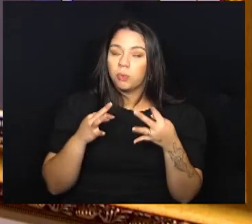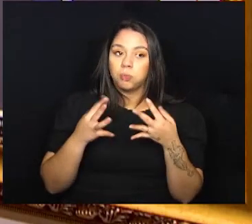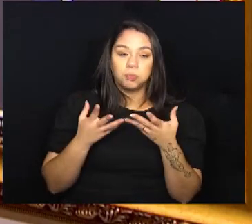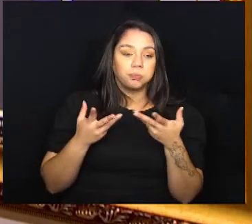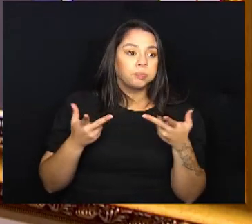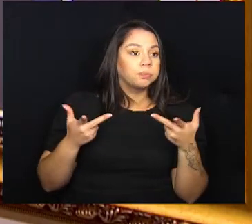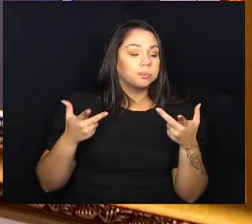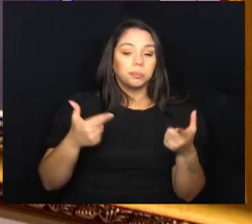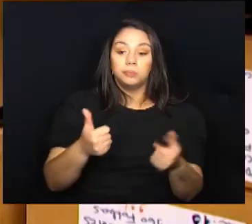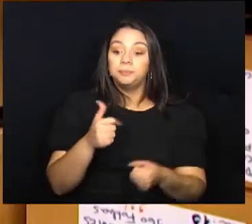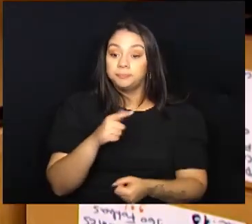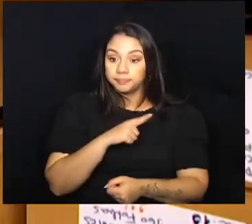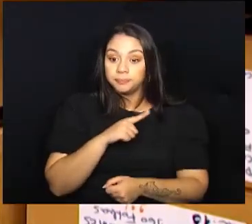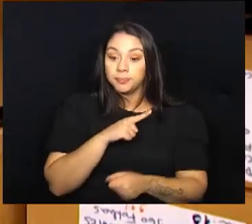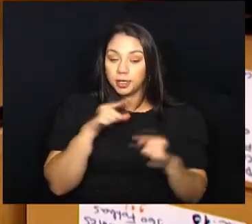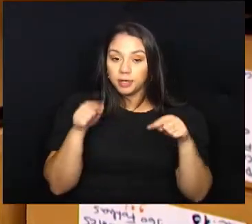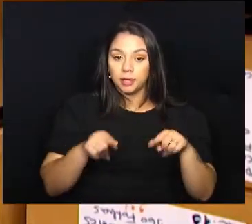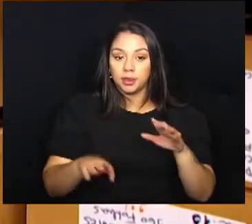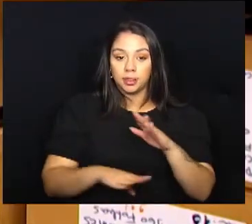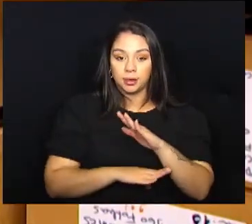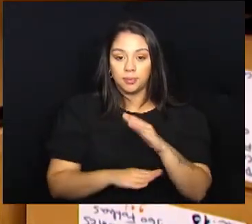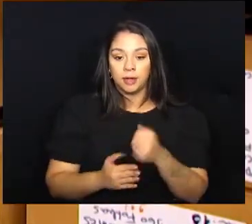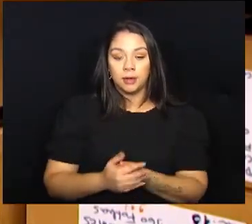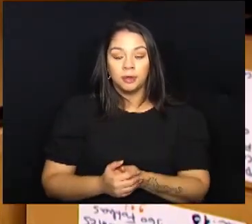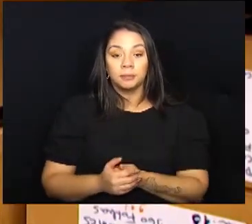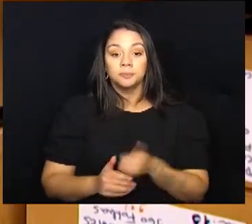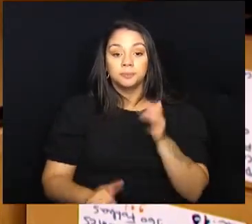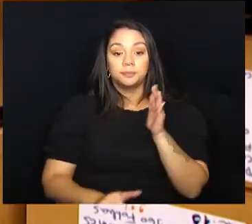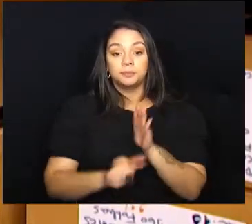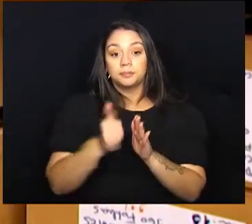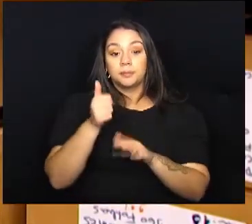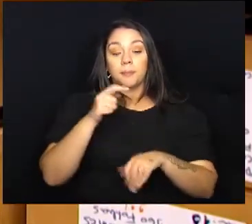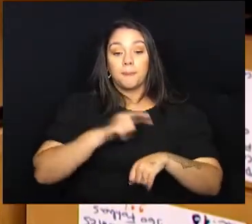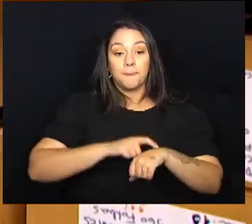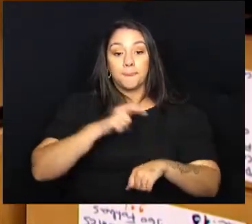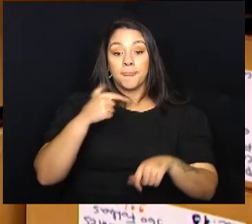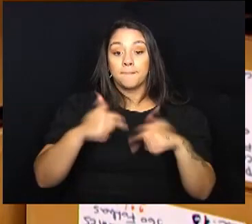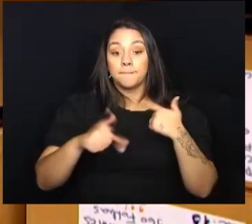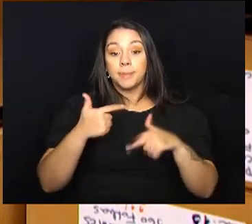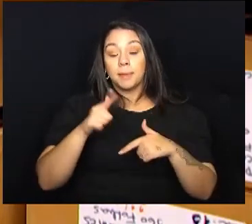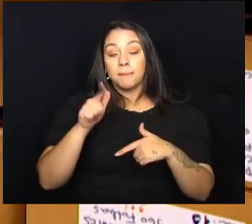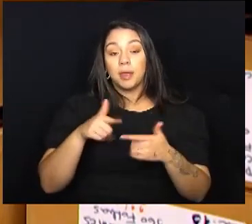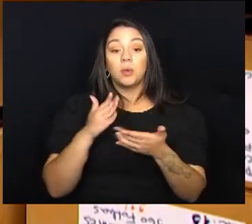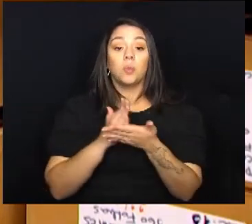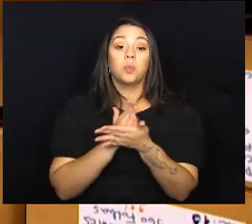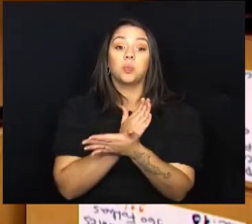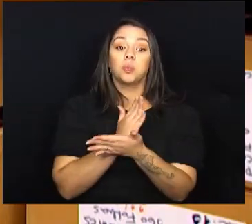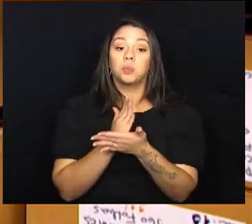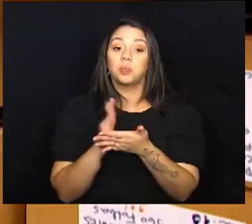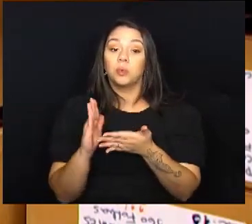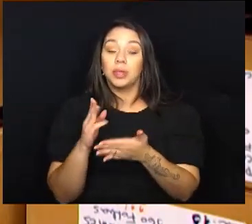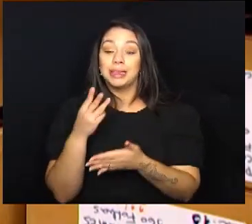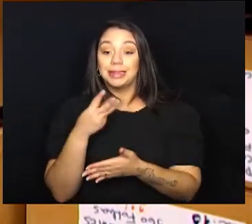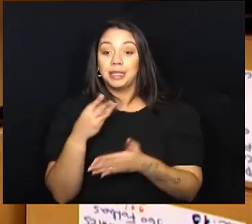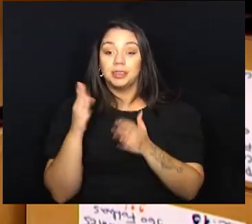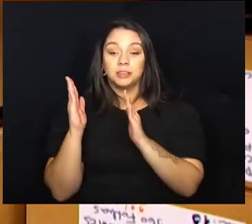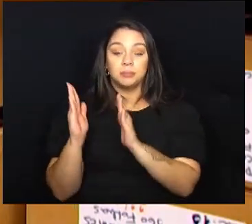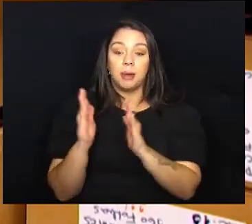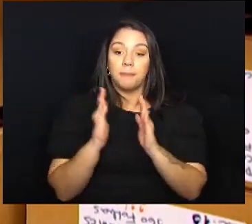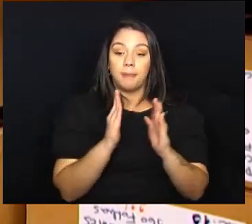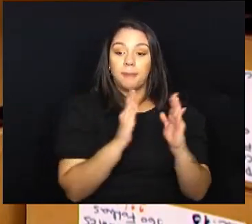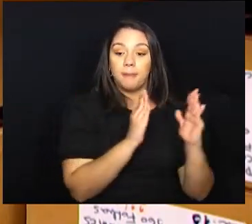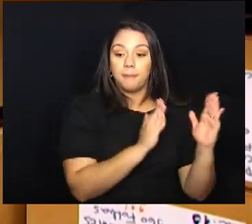que nós temos na Câmara. Em um primeiro momento, o trabalho está dividido em 3 fases. A